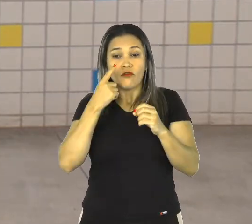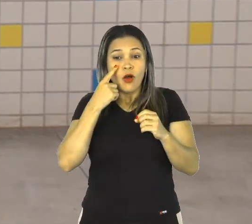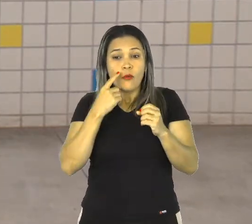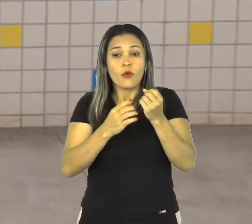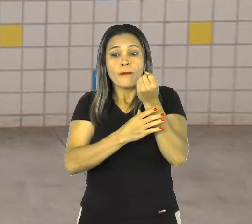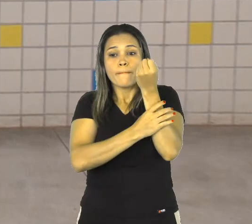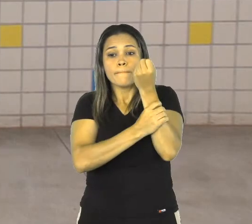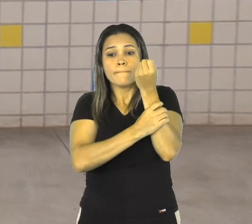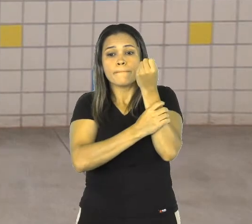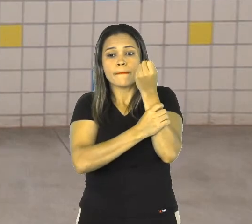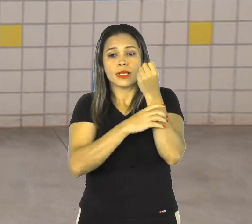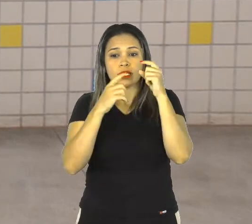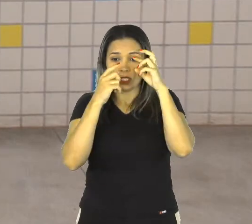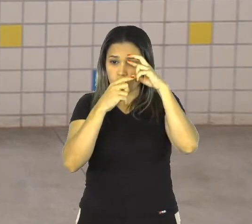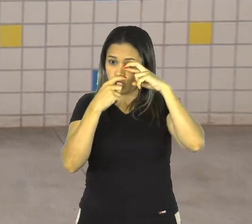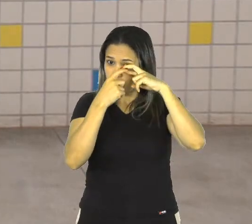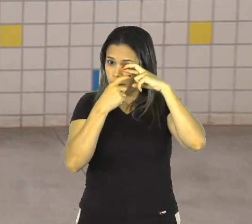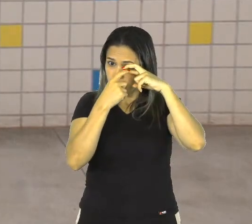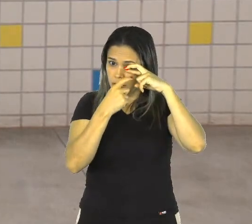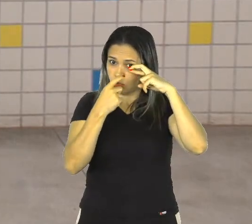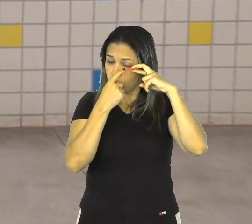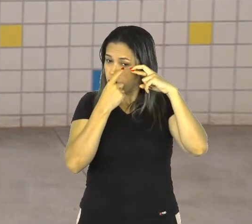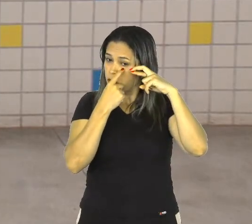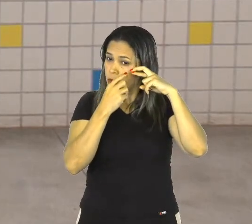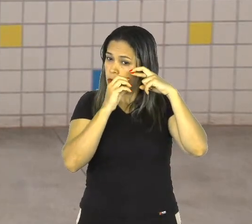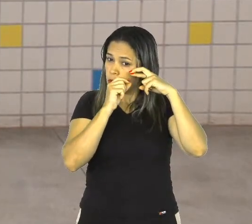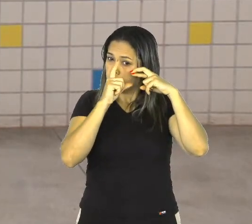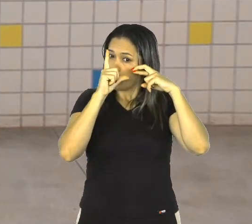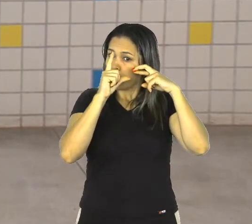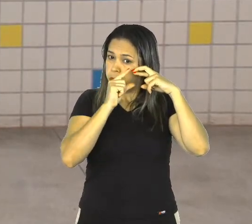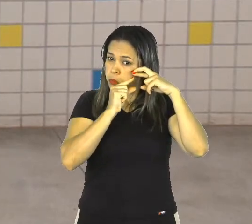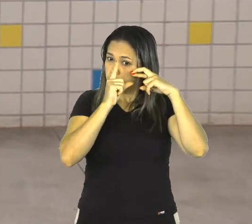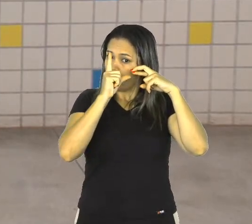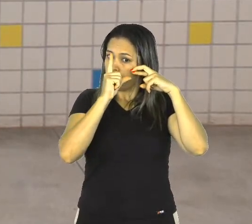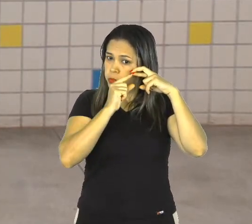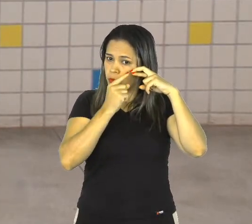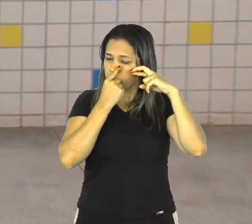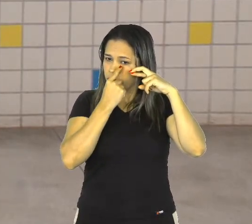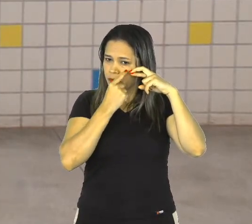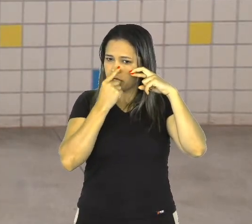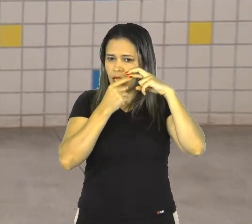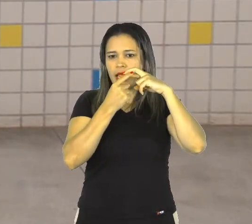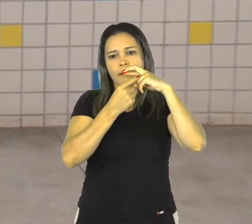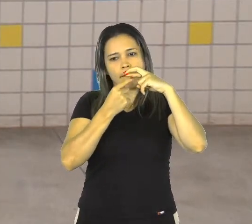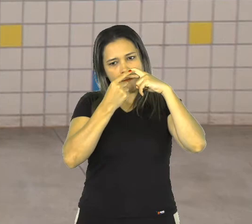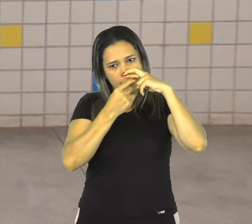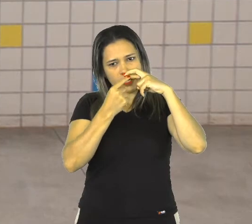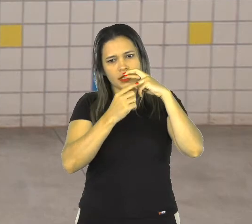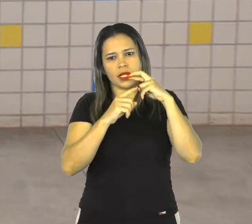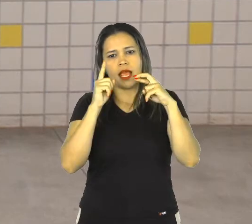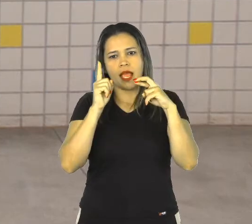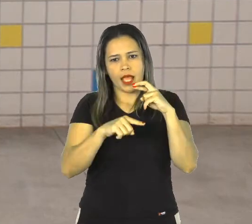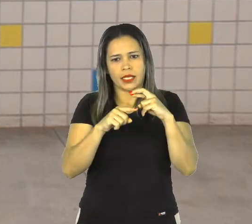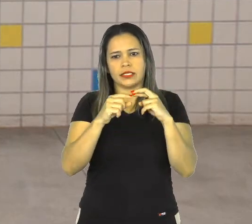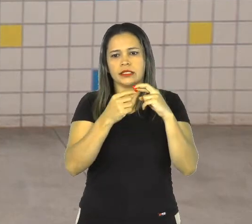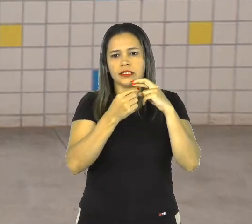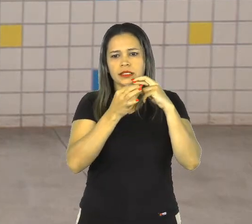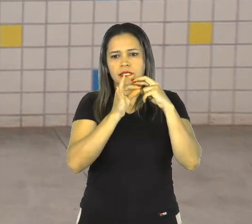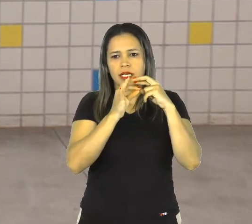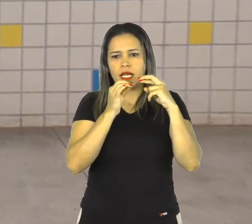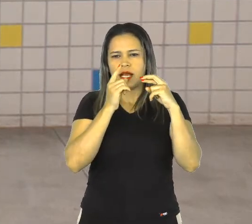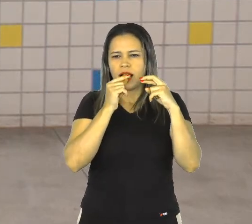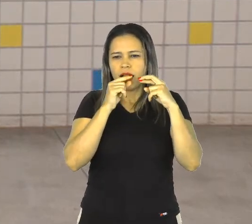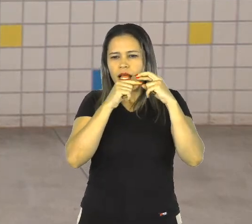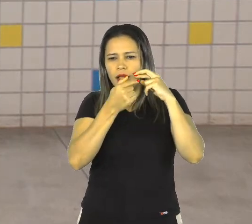olho? Quando a gente fala que ele vai medir a pressão do seu olho, ele está medindo justamente este líquido, que